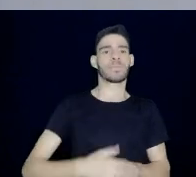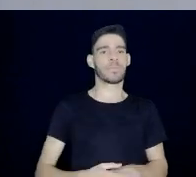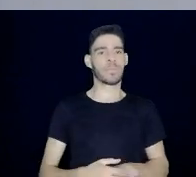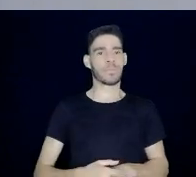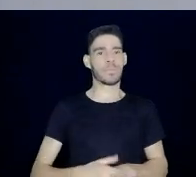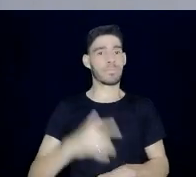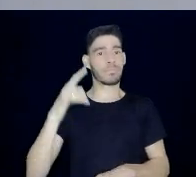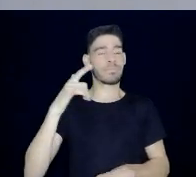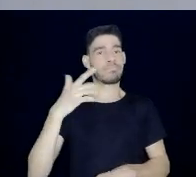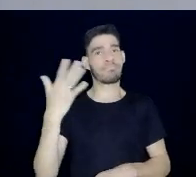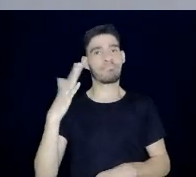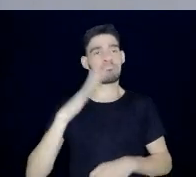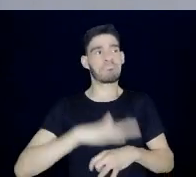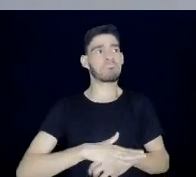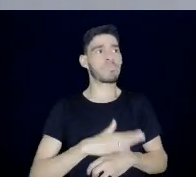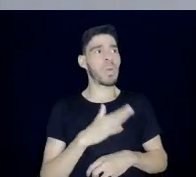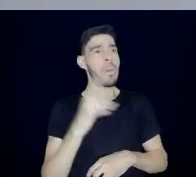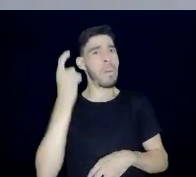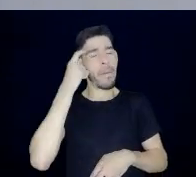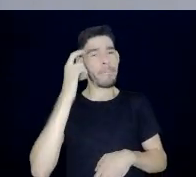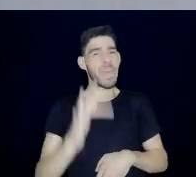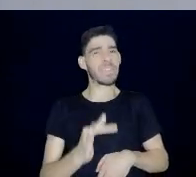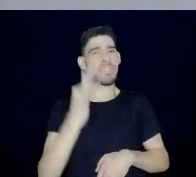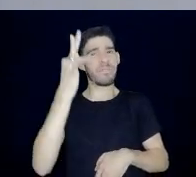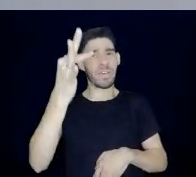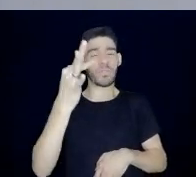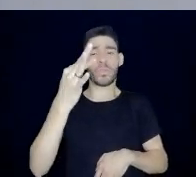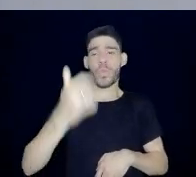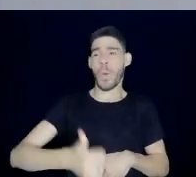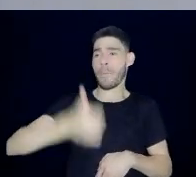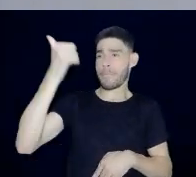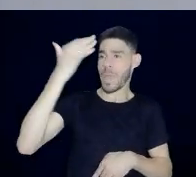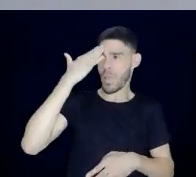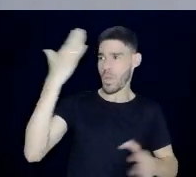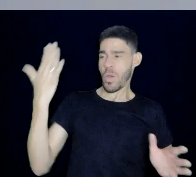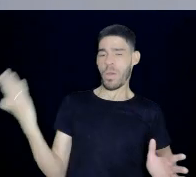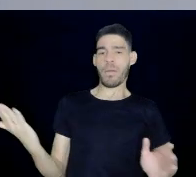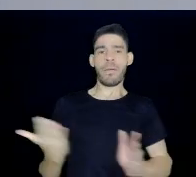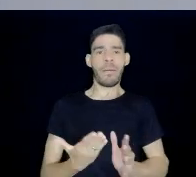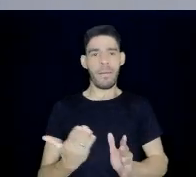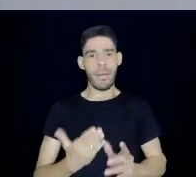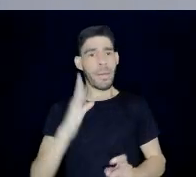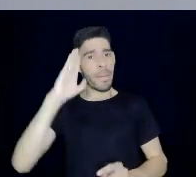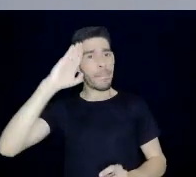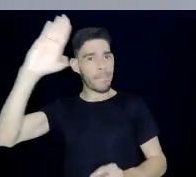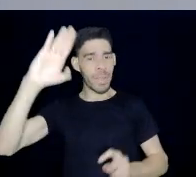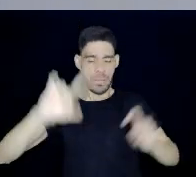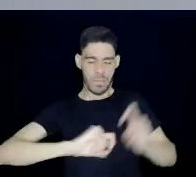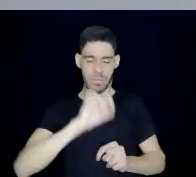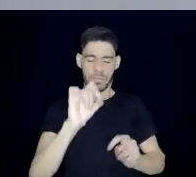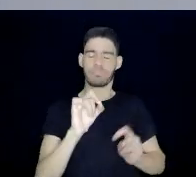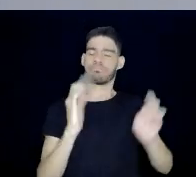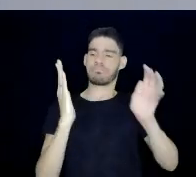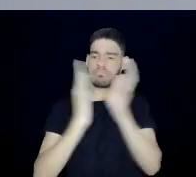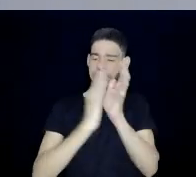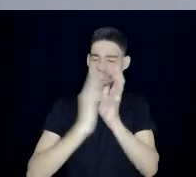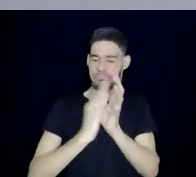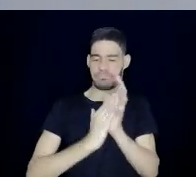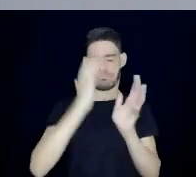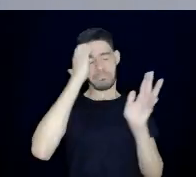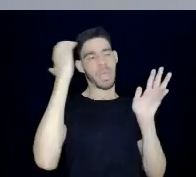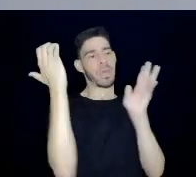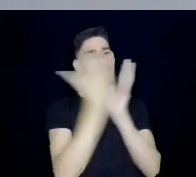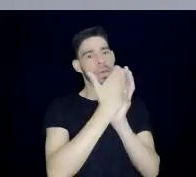2021. Mais do que pensar no futuro, é a gente agradecer o presente e principalmente vangloriar